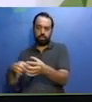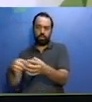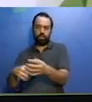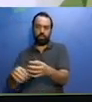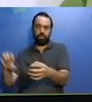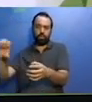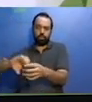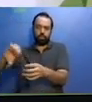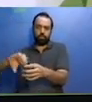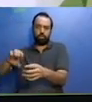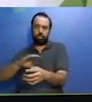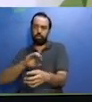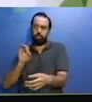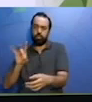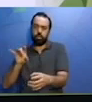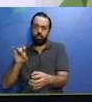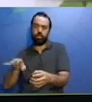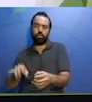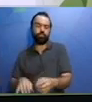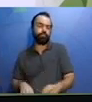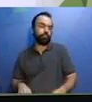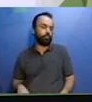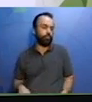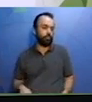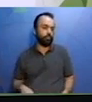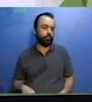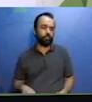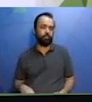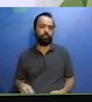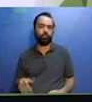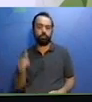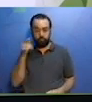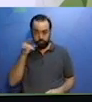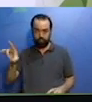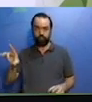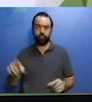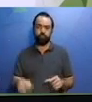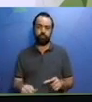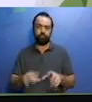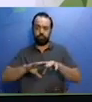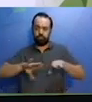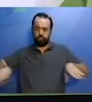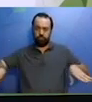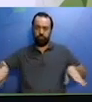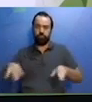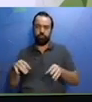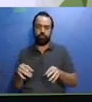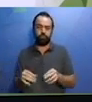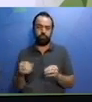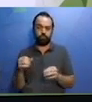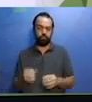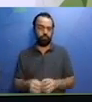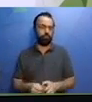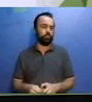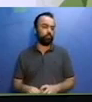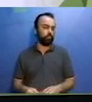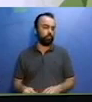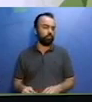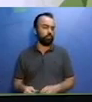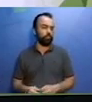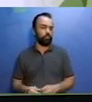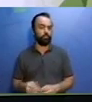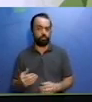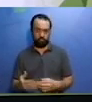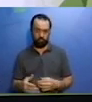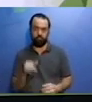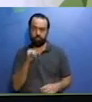sobrar no recipiente somente o sal. E aí nós conseguimos finalizar a separação dessa mistura. Um